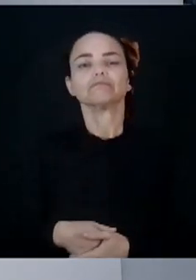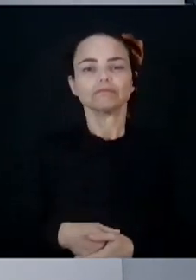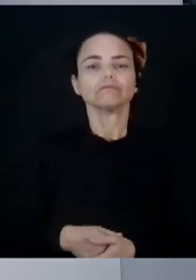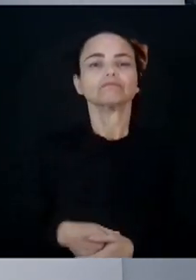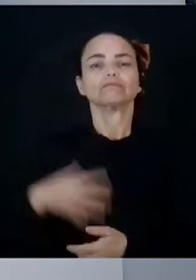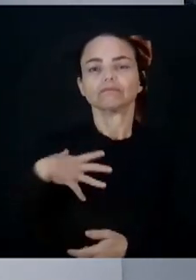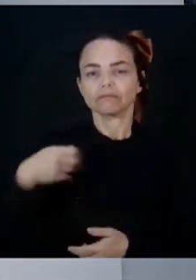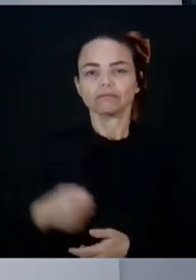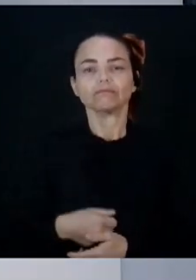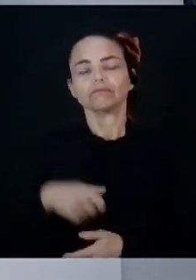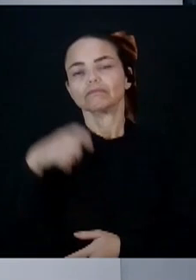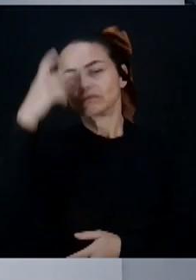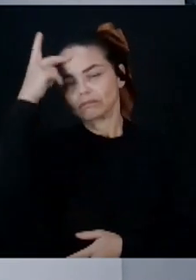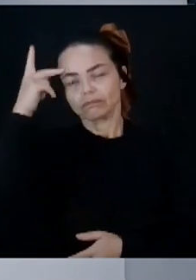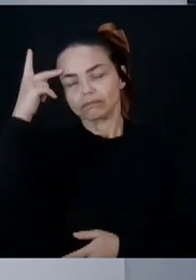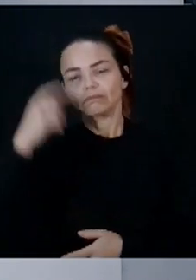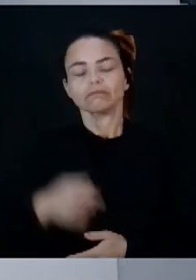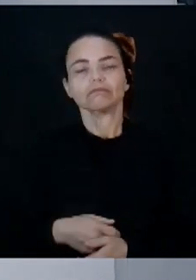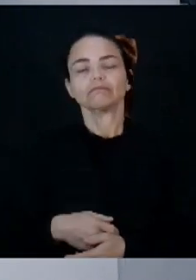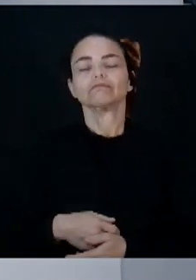pessoa que não para em casa.